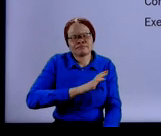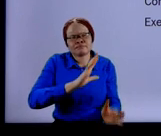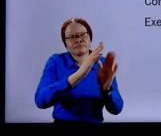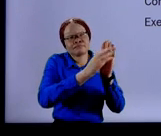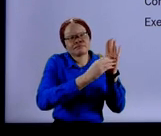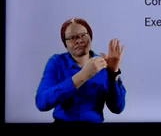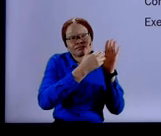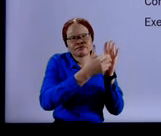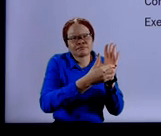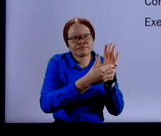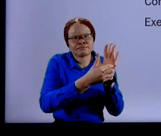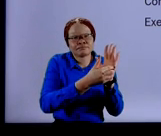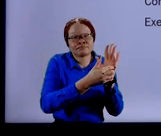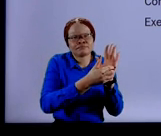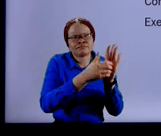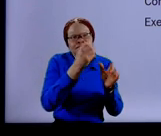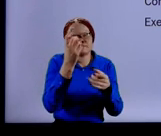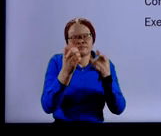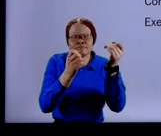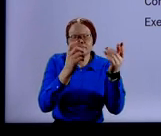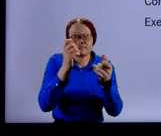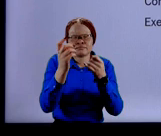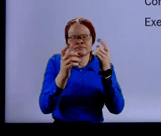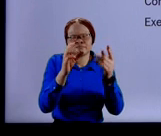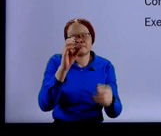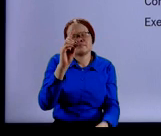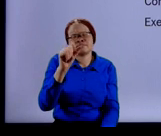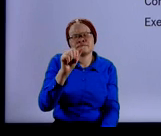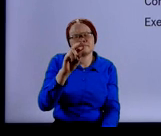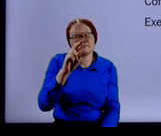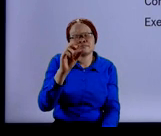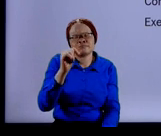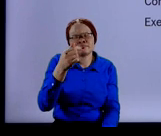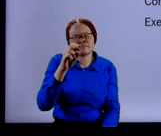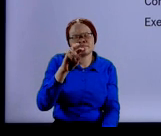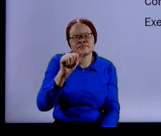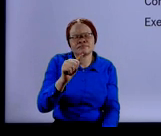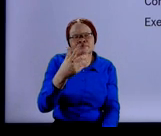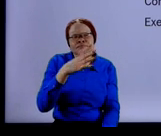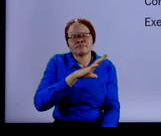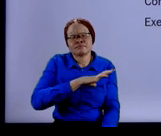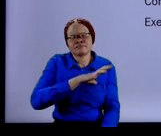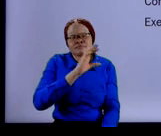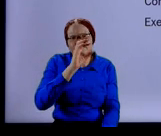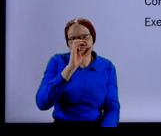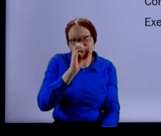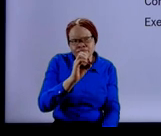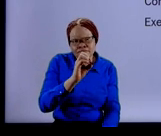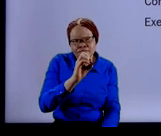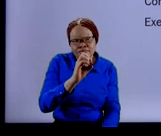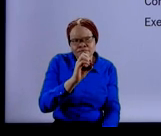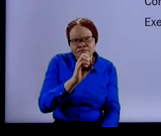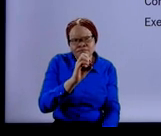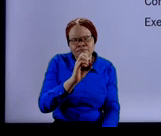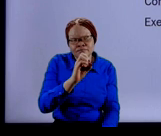temos aqui uma tabela de alguns determinantes temos o determinante Eo